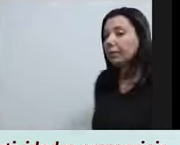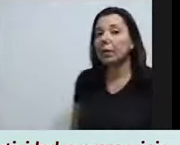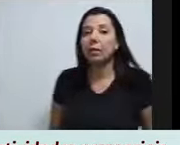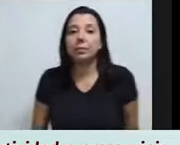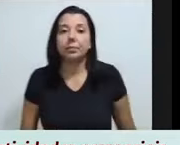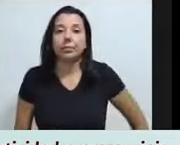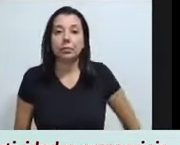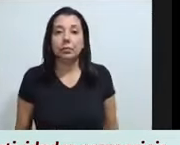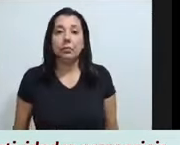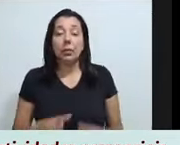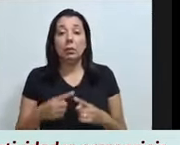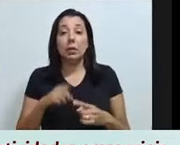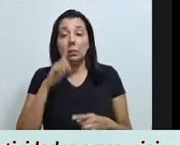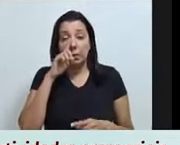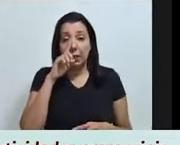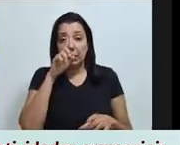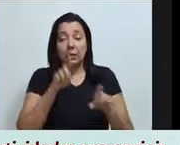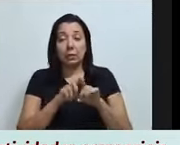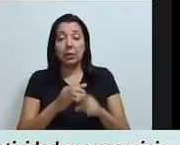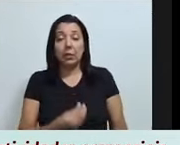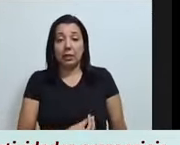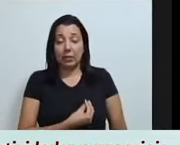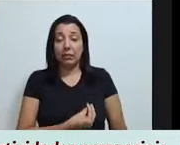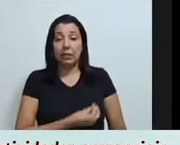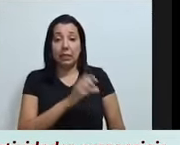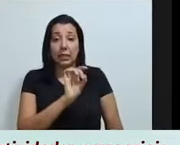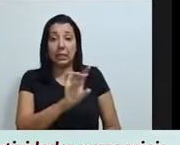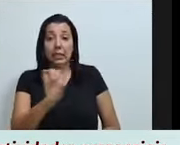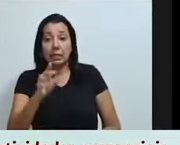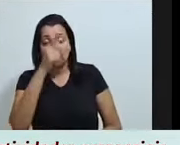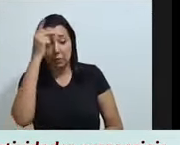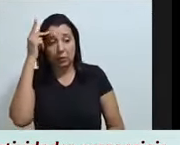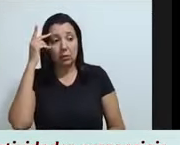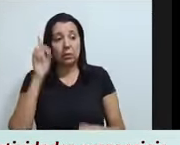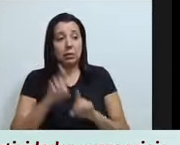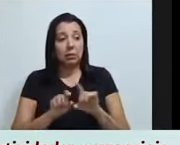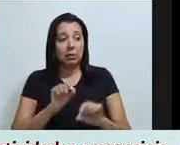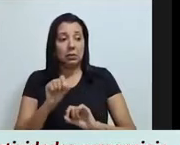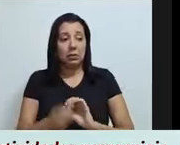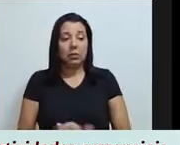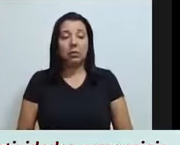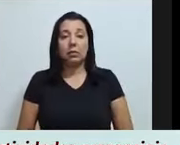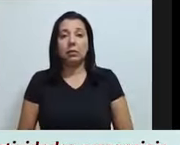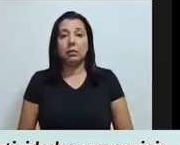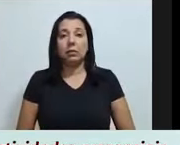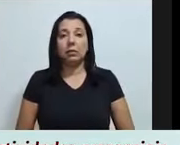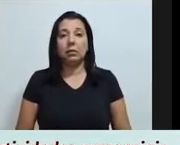colocando em risco a vida delas, e isso vai desde o começo do transporte, por